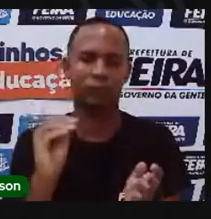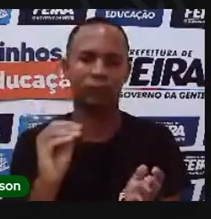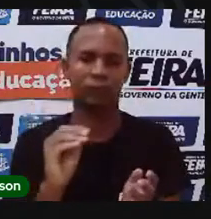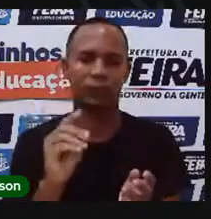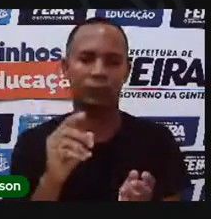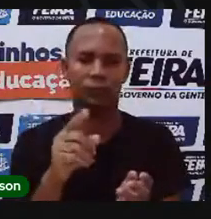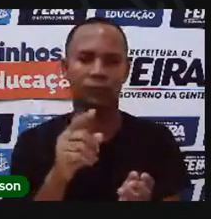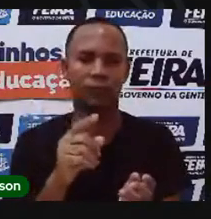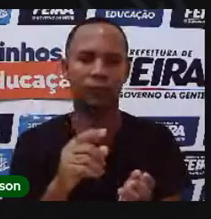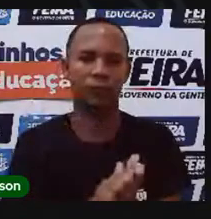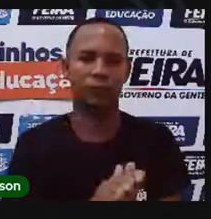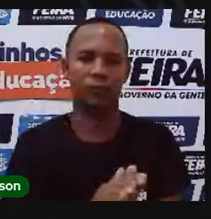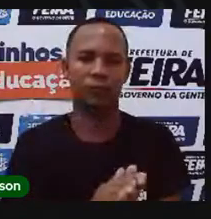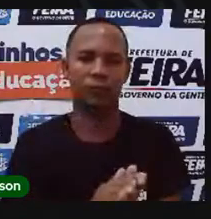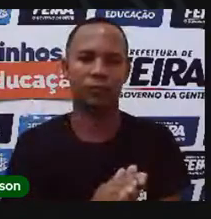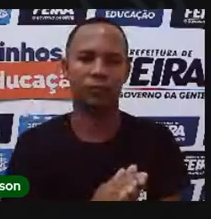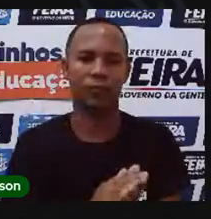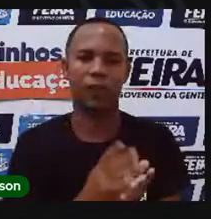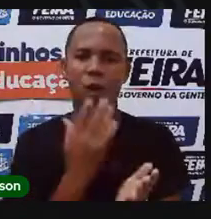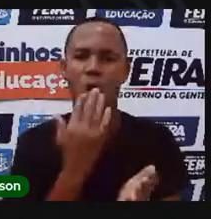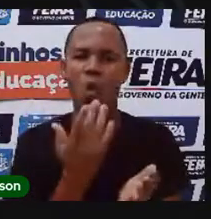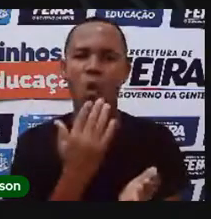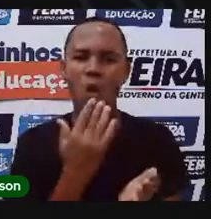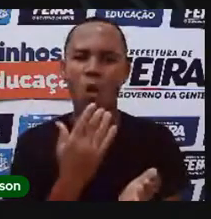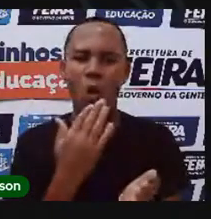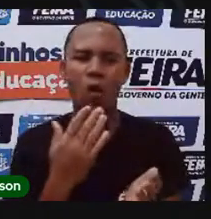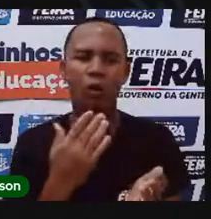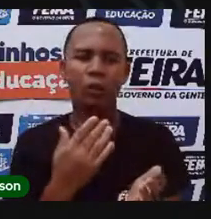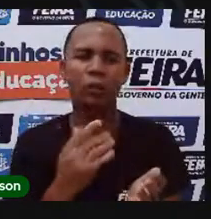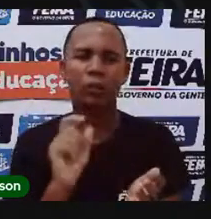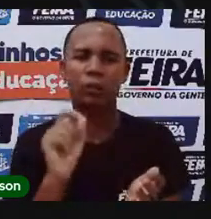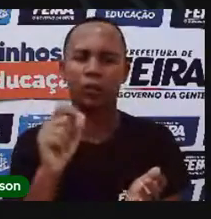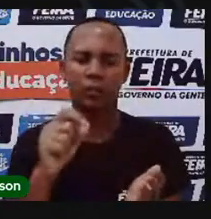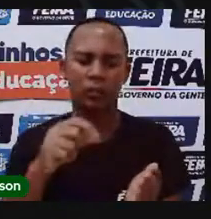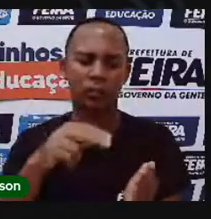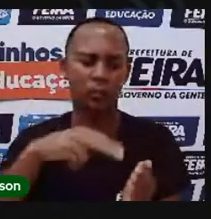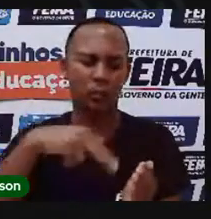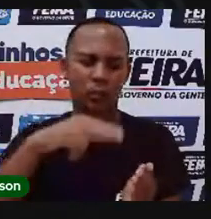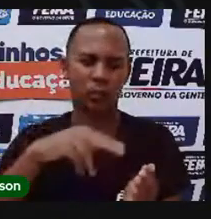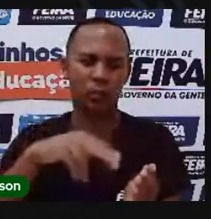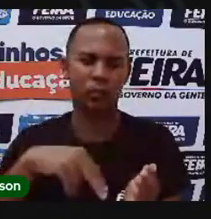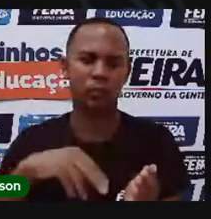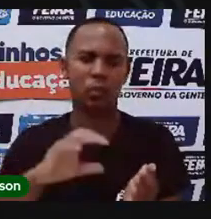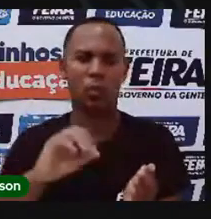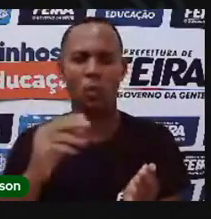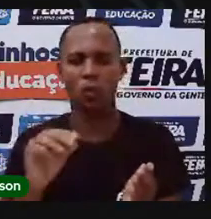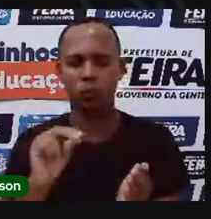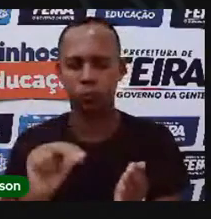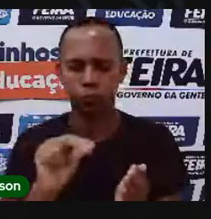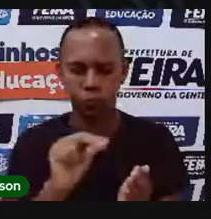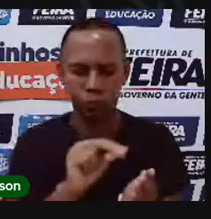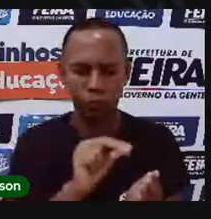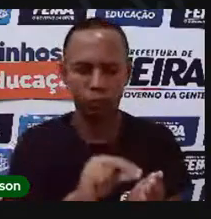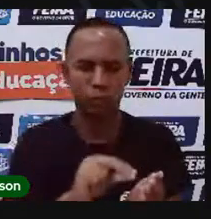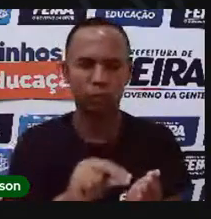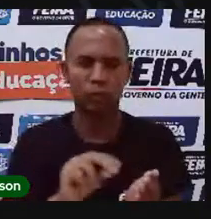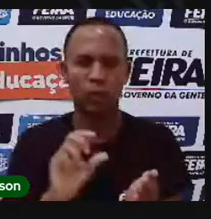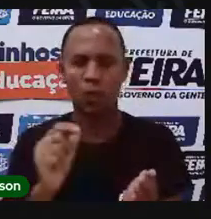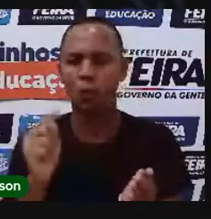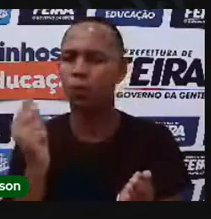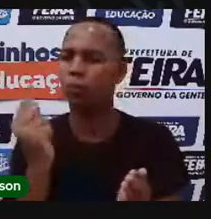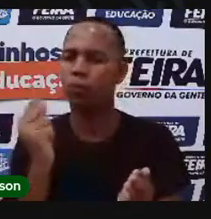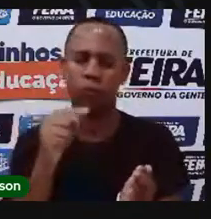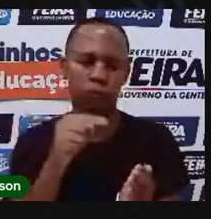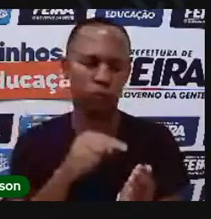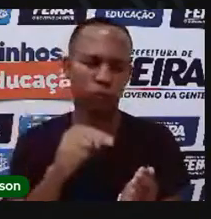e tinta. Eu posso utilizar um pincel, eu posso utilizar uma esponjinha e eu posso utilizar o meu próprio